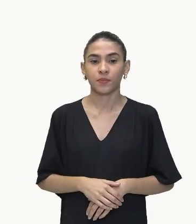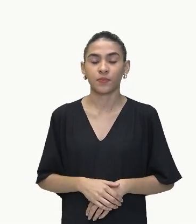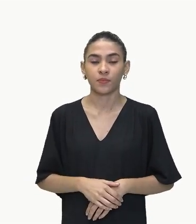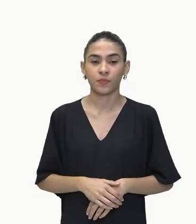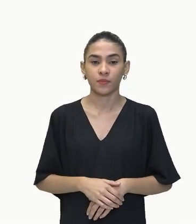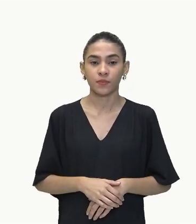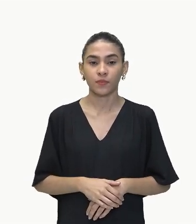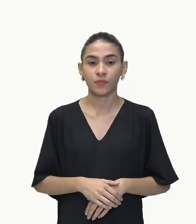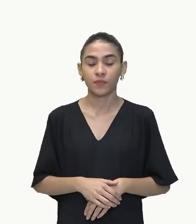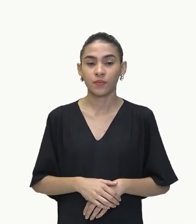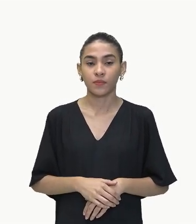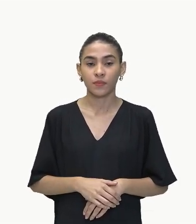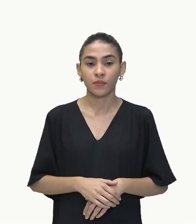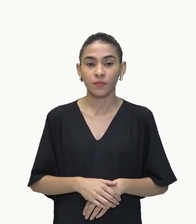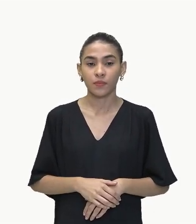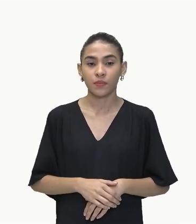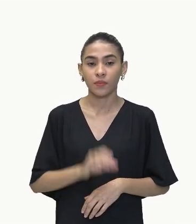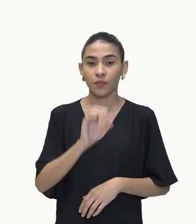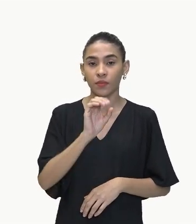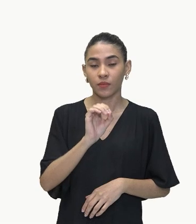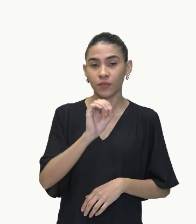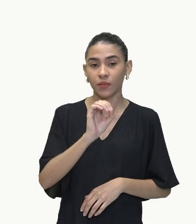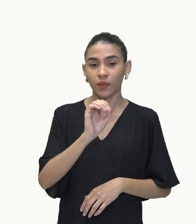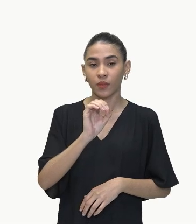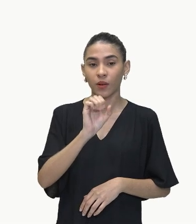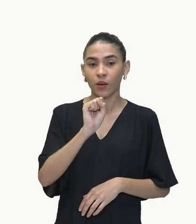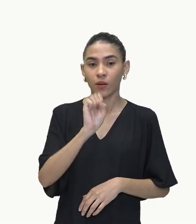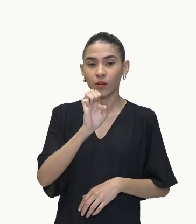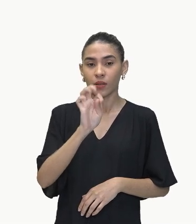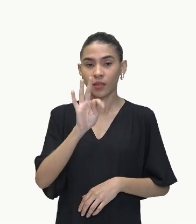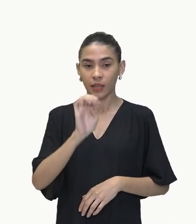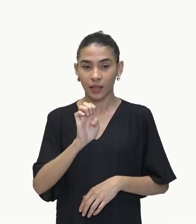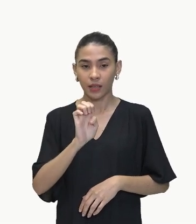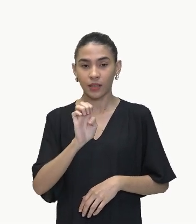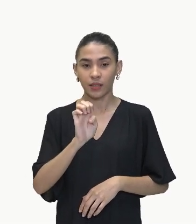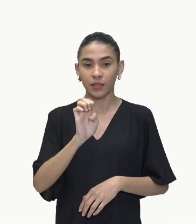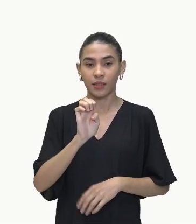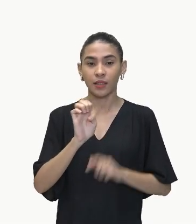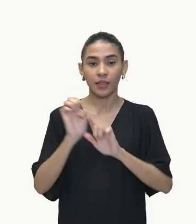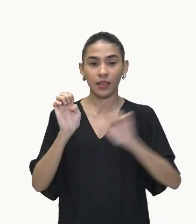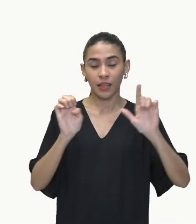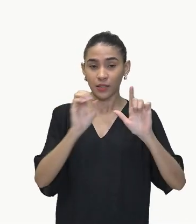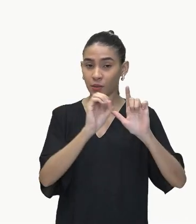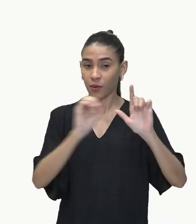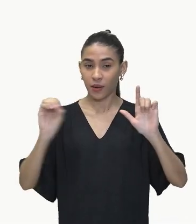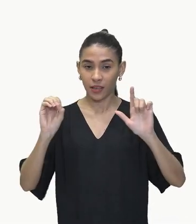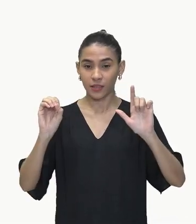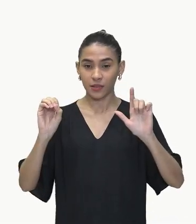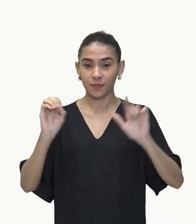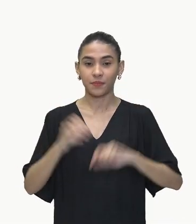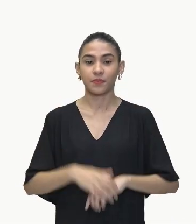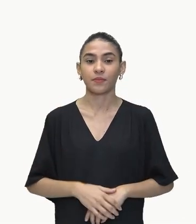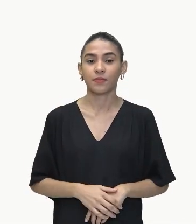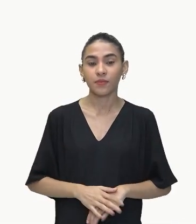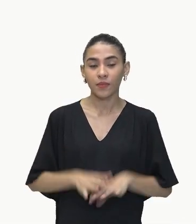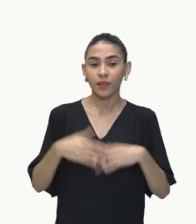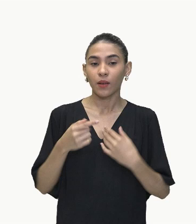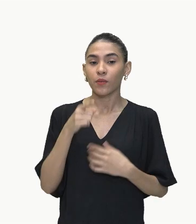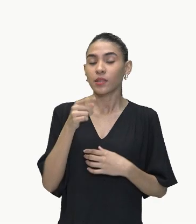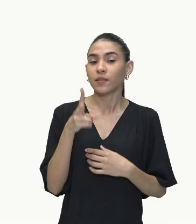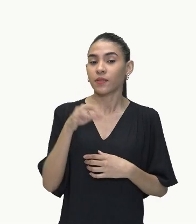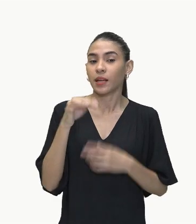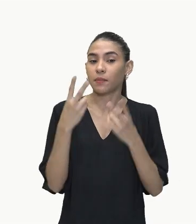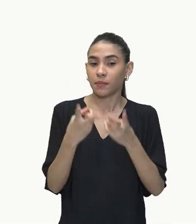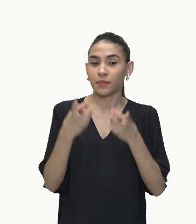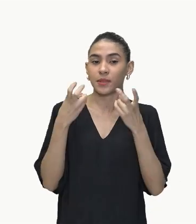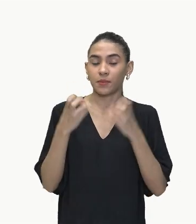mais para o oeste, tá bom? Então, se você comparar aí as regiões, as diferentes regiões, vai ver que há